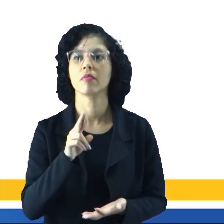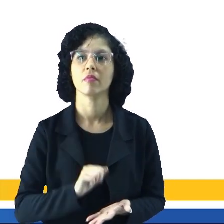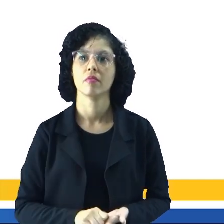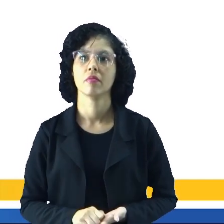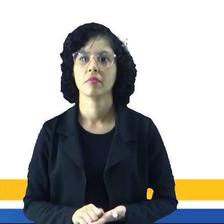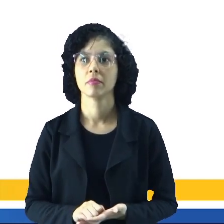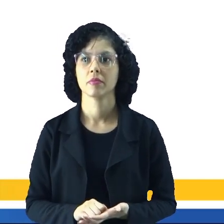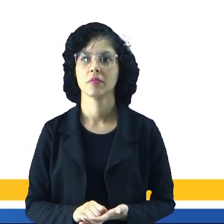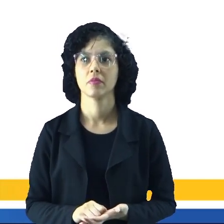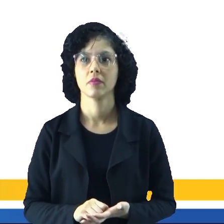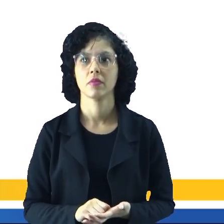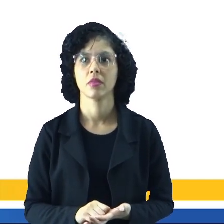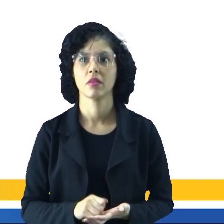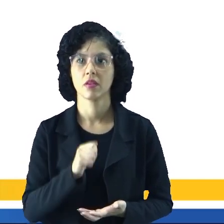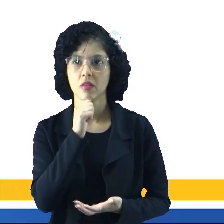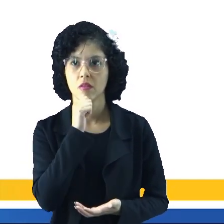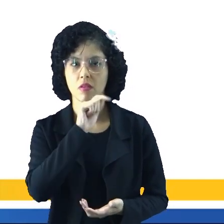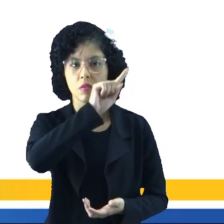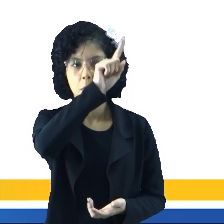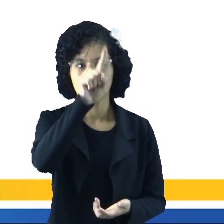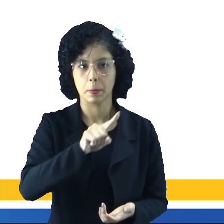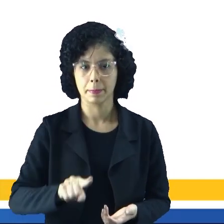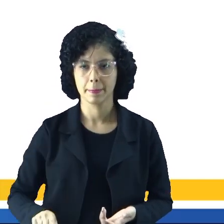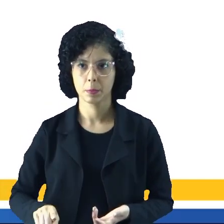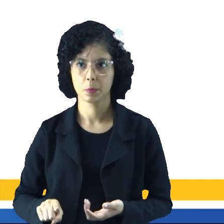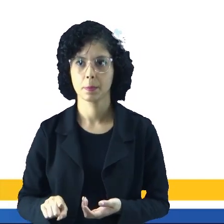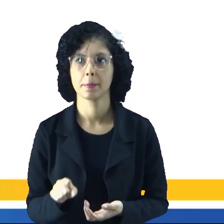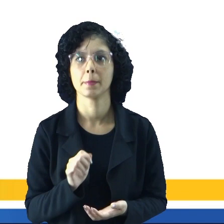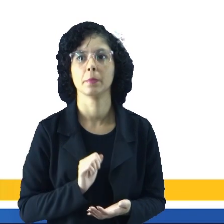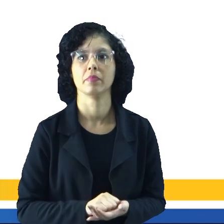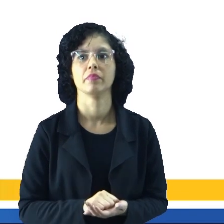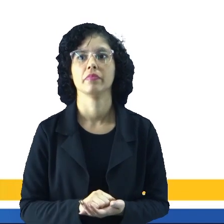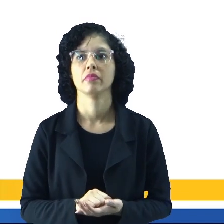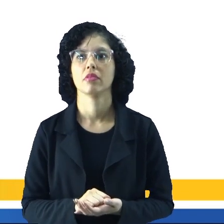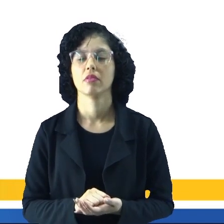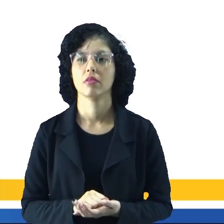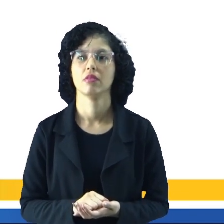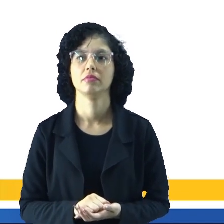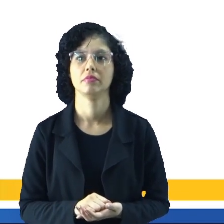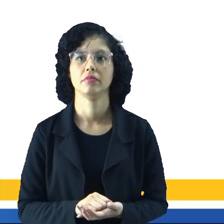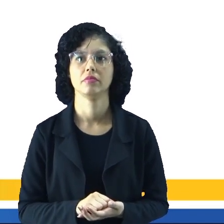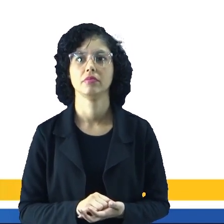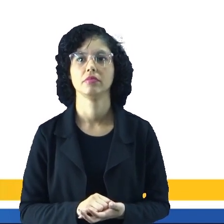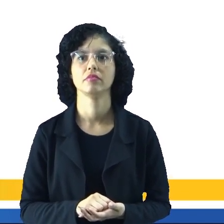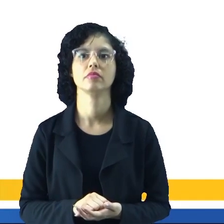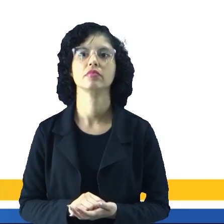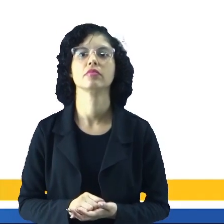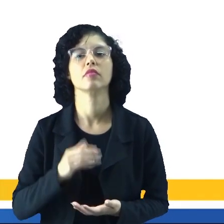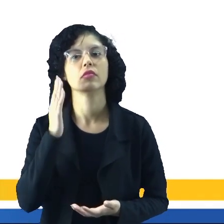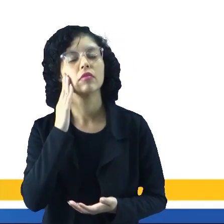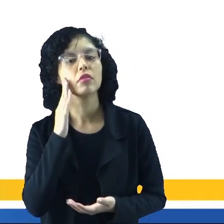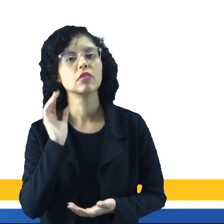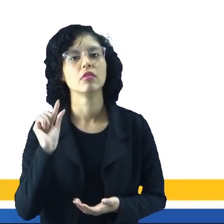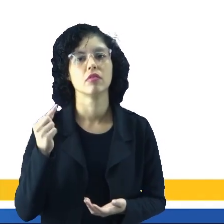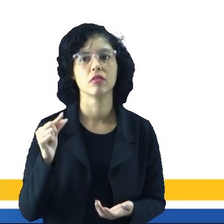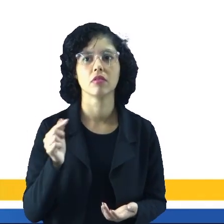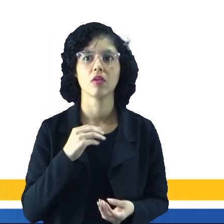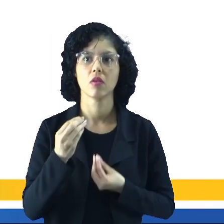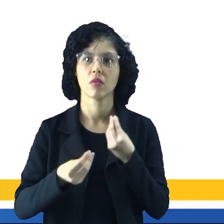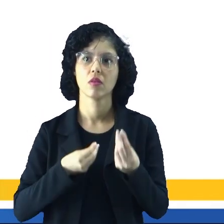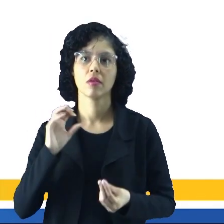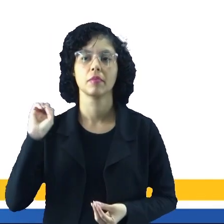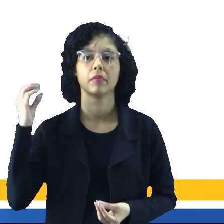né? Justamente dessa aproximação das cargas negativas com as positivas. Então vamos entender um pouco como